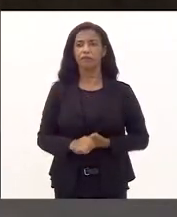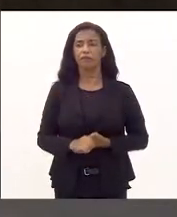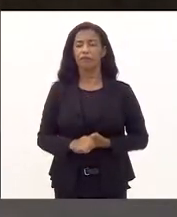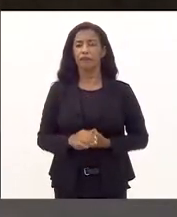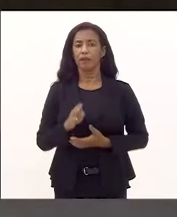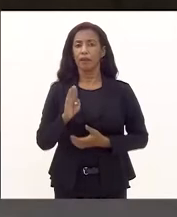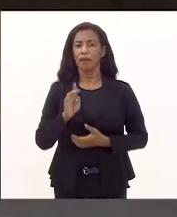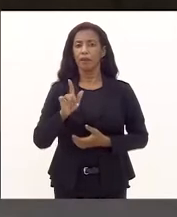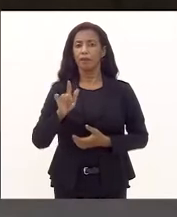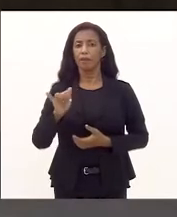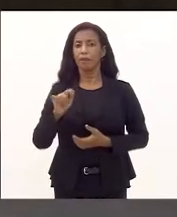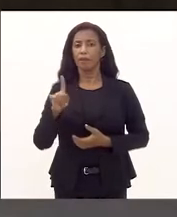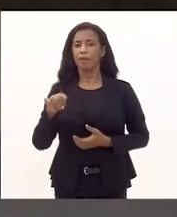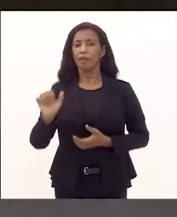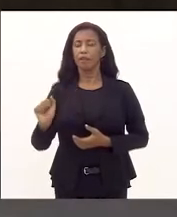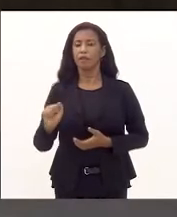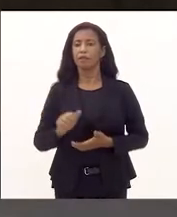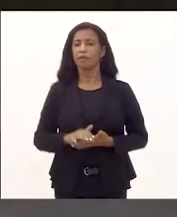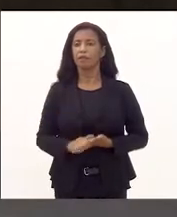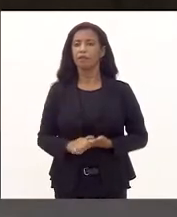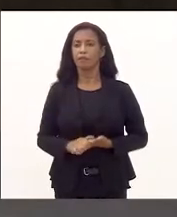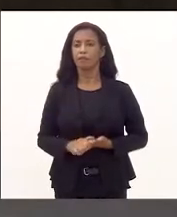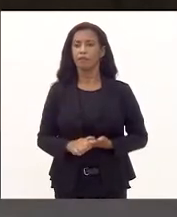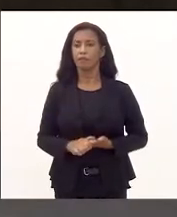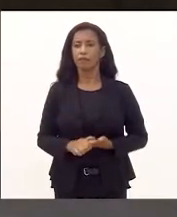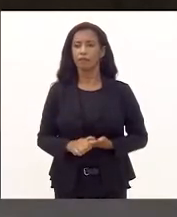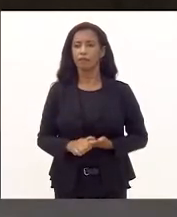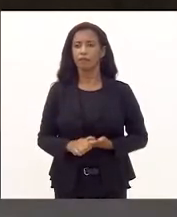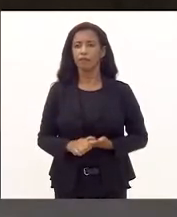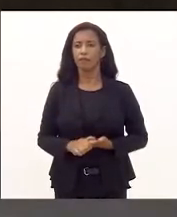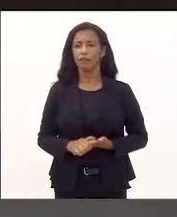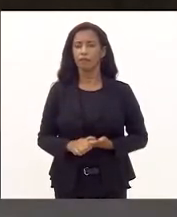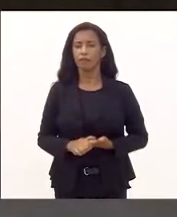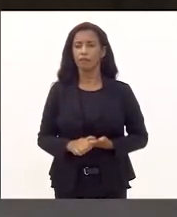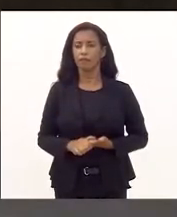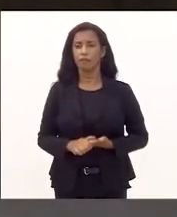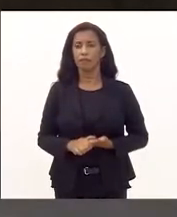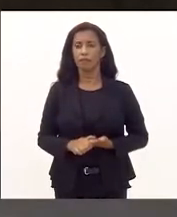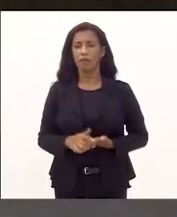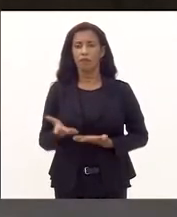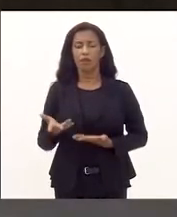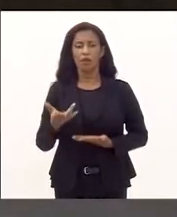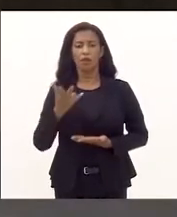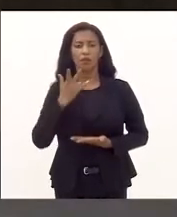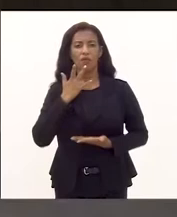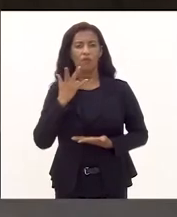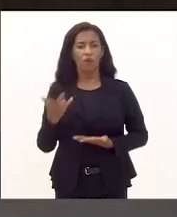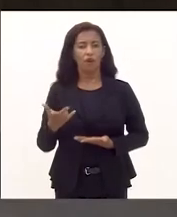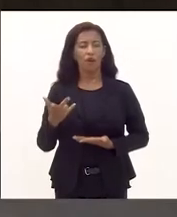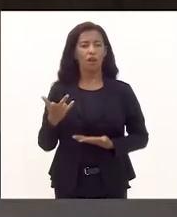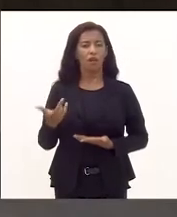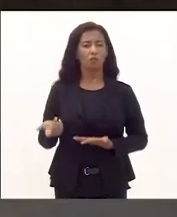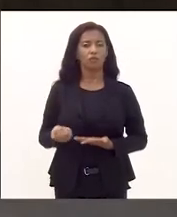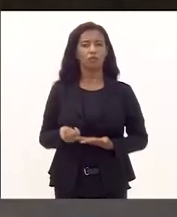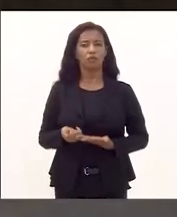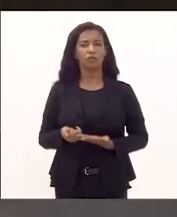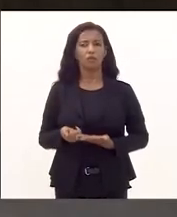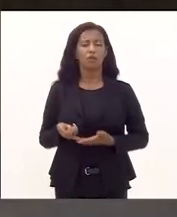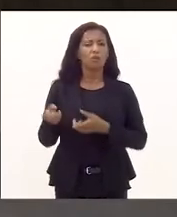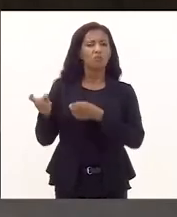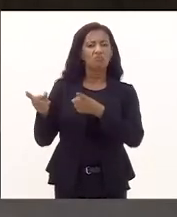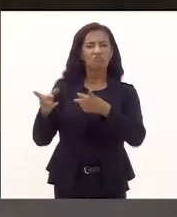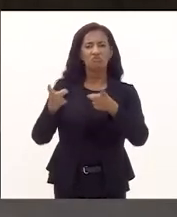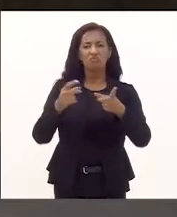blitz de segurança pública, para prender bandido, prender arma, prender tóxico, o que